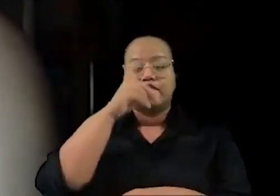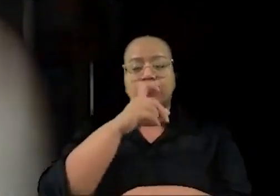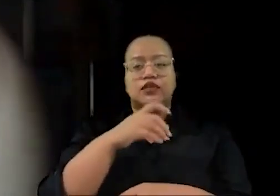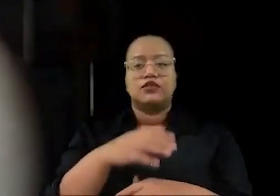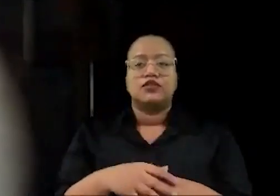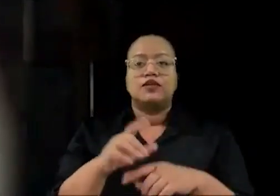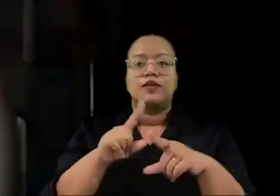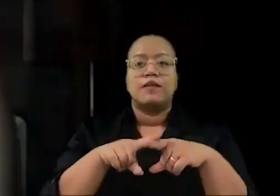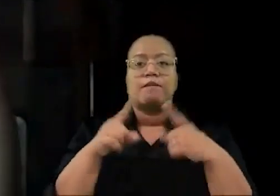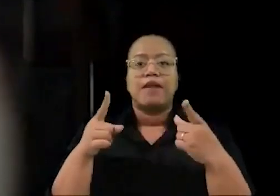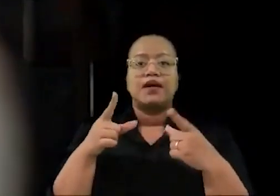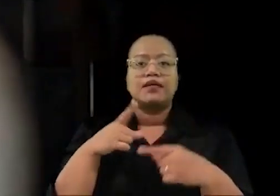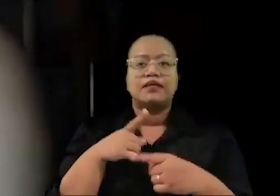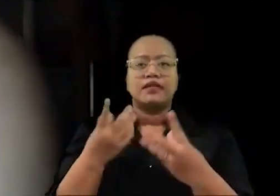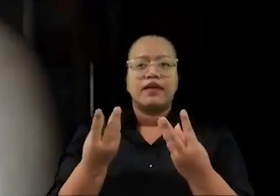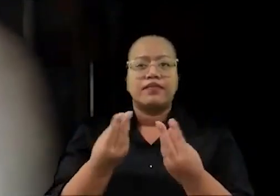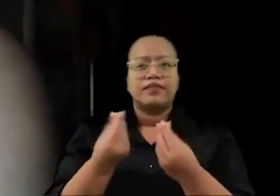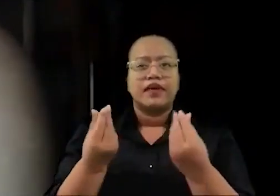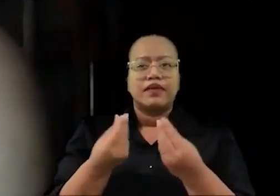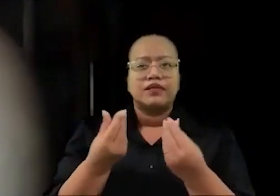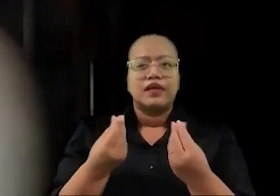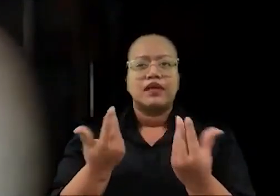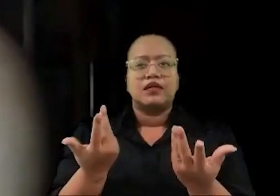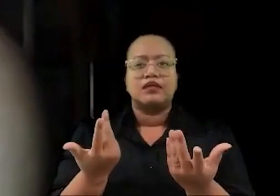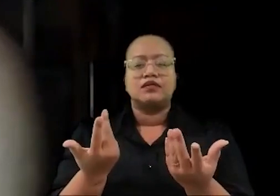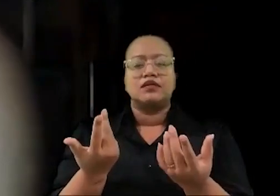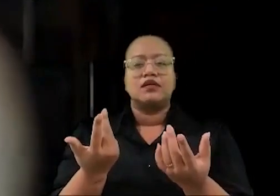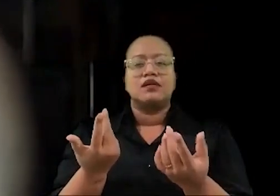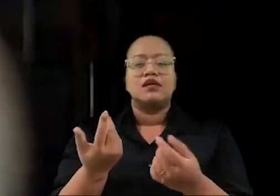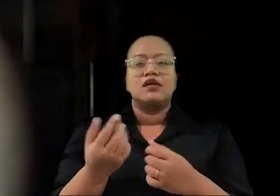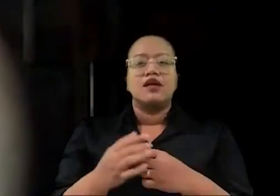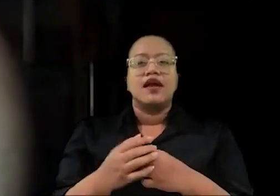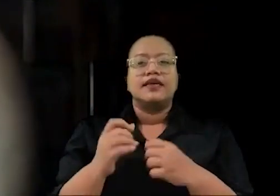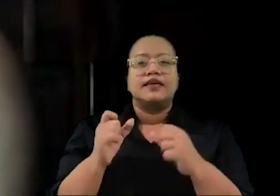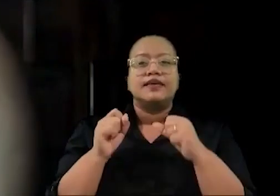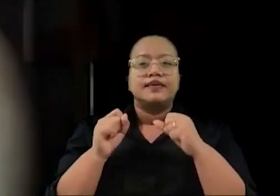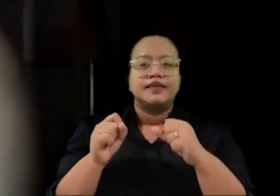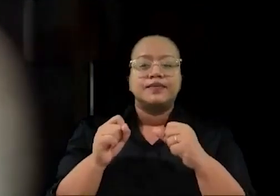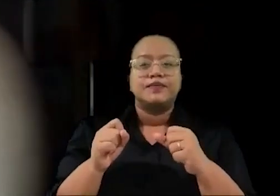que pode minimizar e pode melhorar? Ou seja,